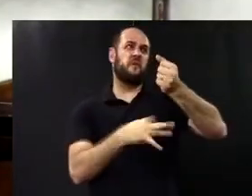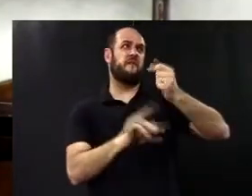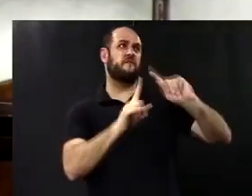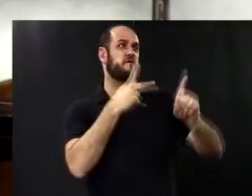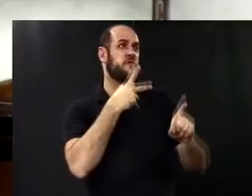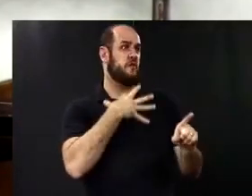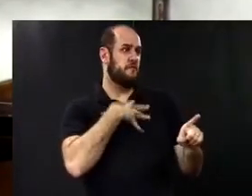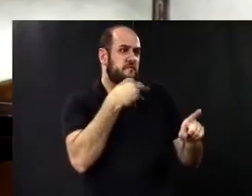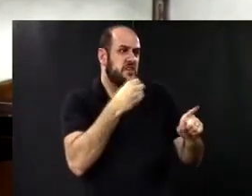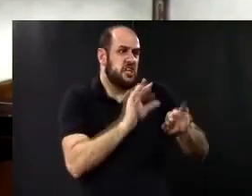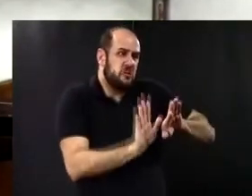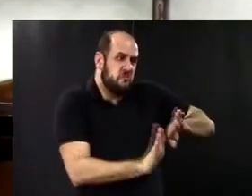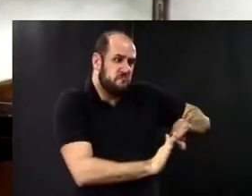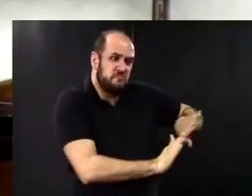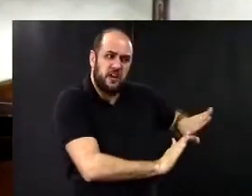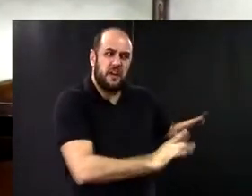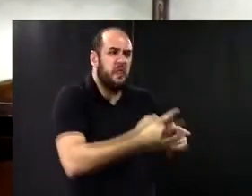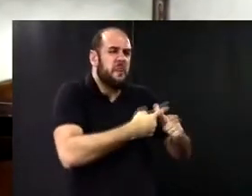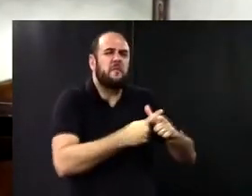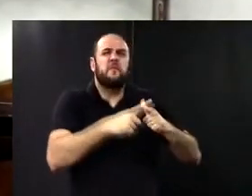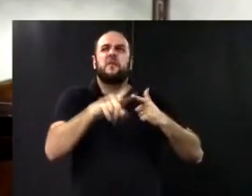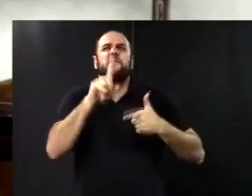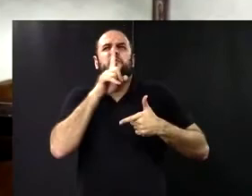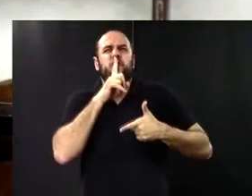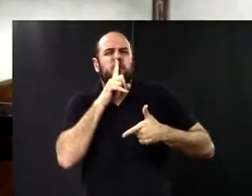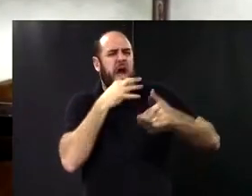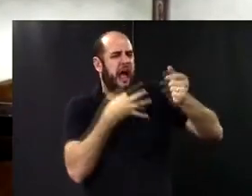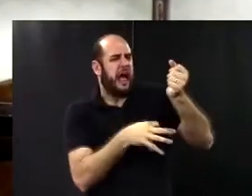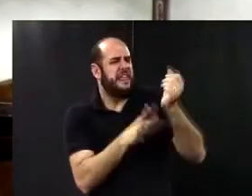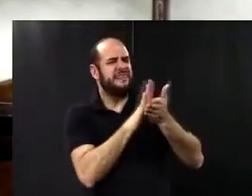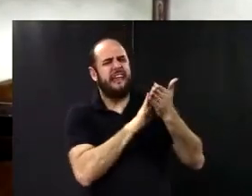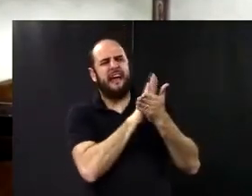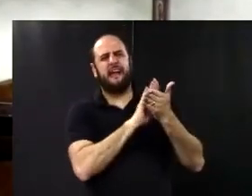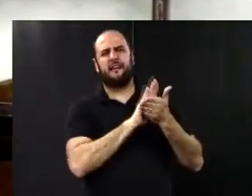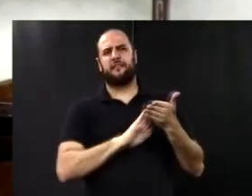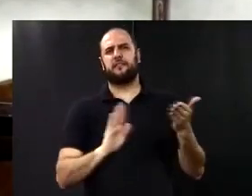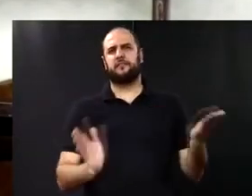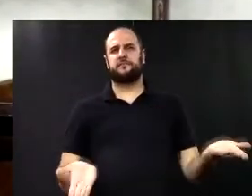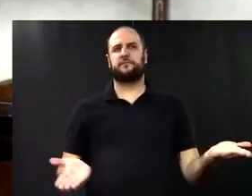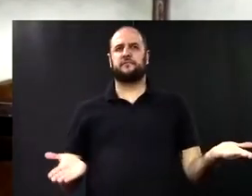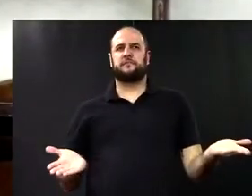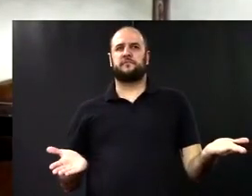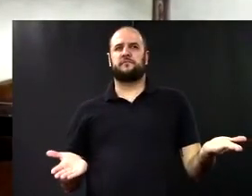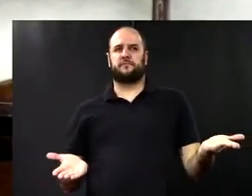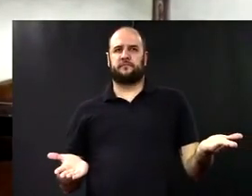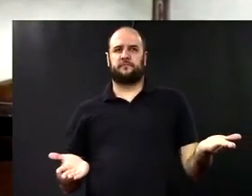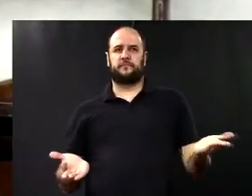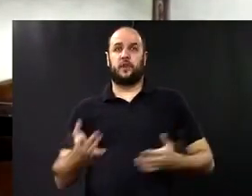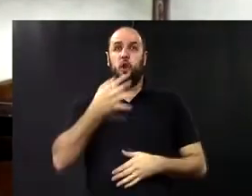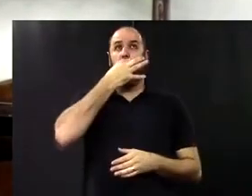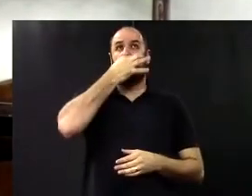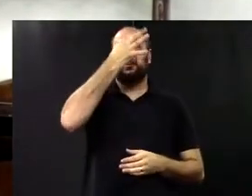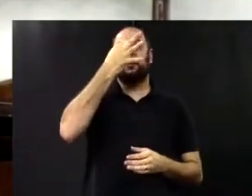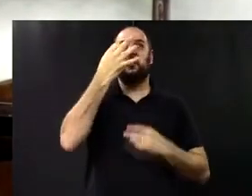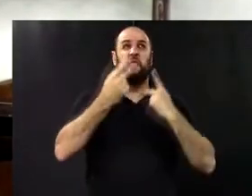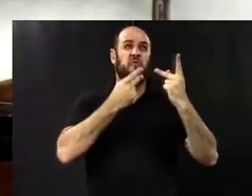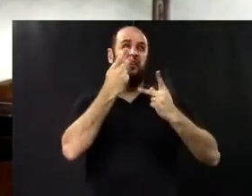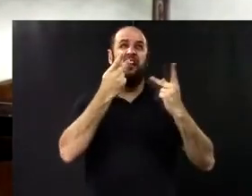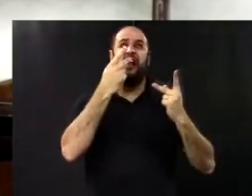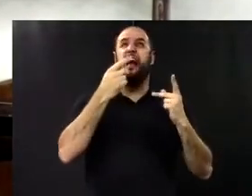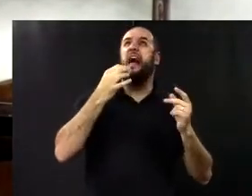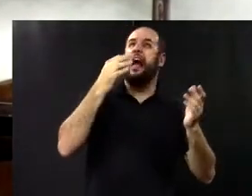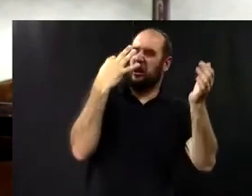não. Com argumentos do tipo, a disciplina viola o amor de